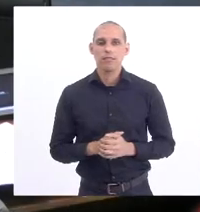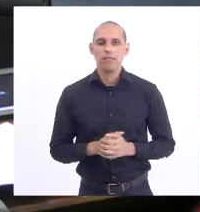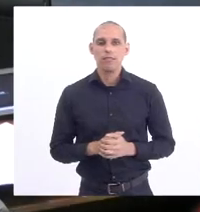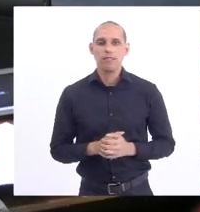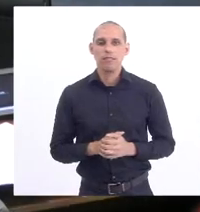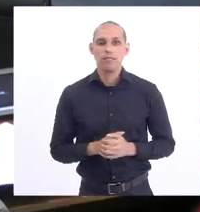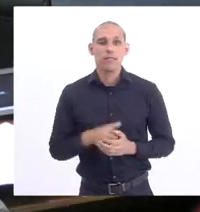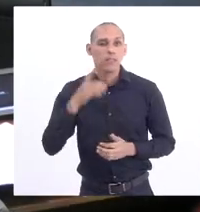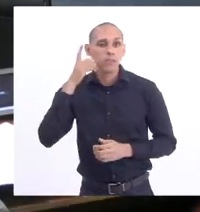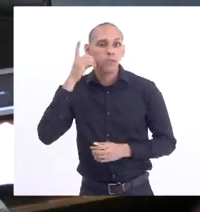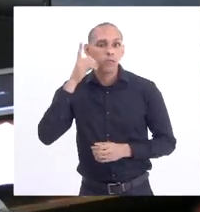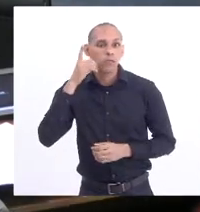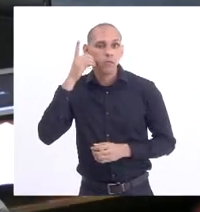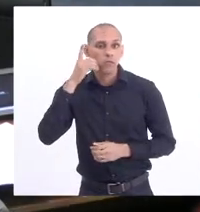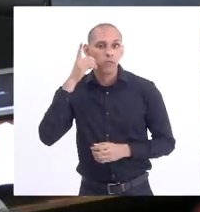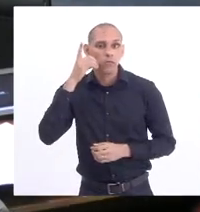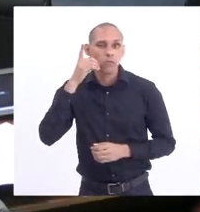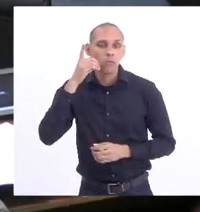Deputado